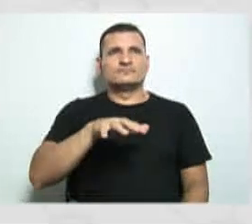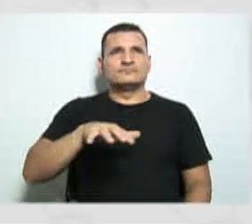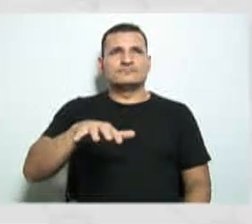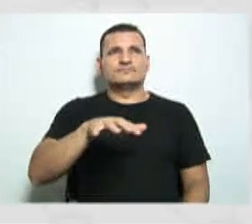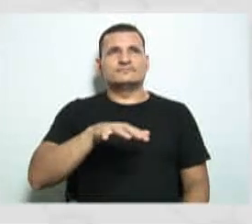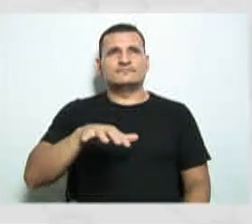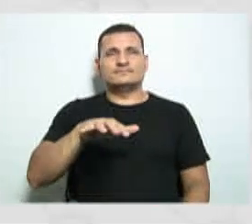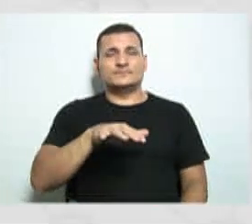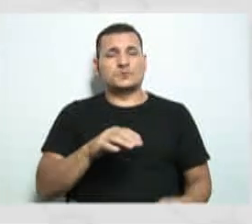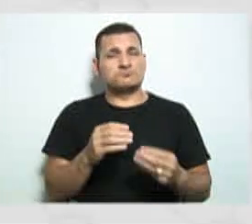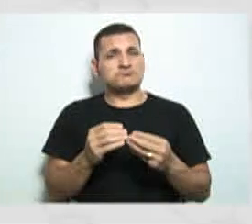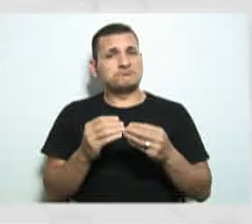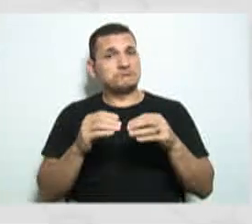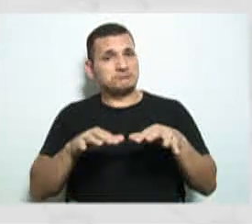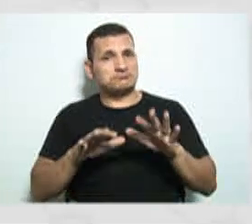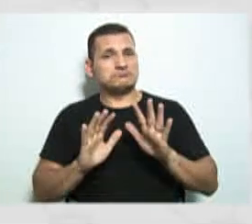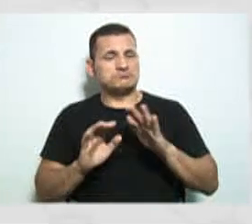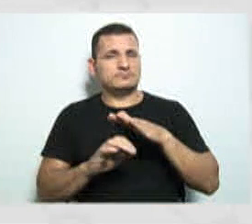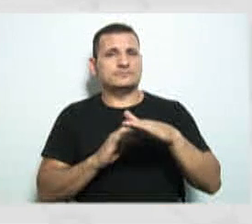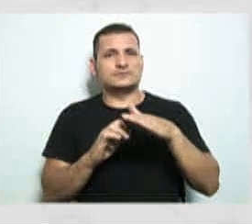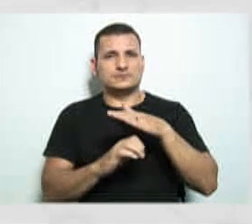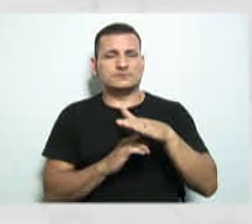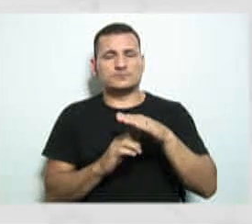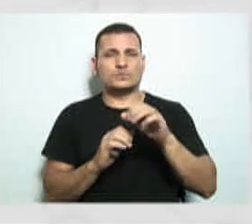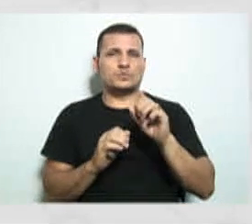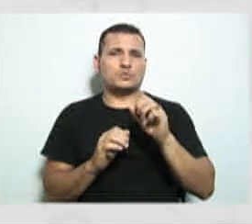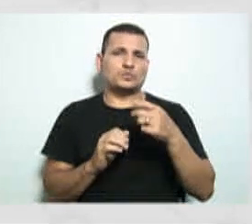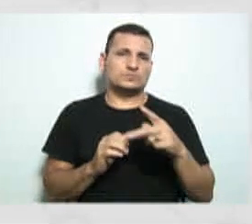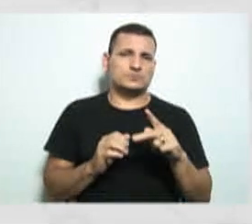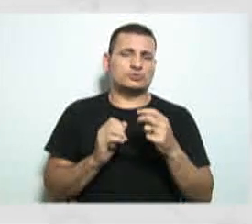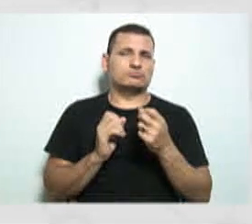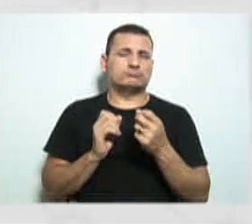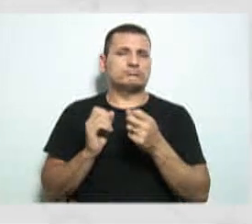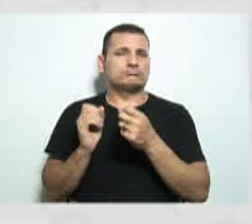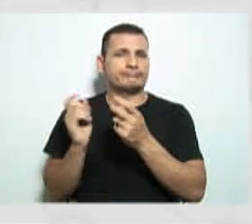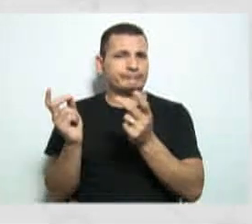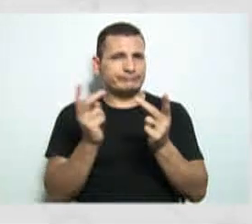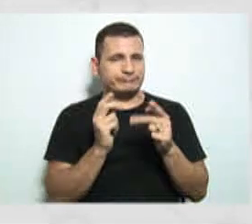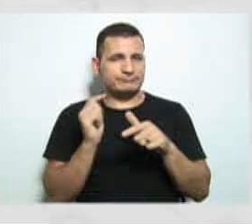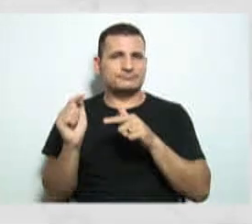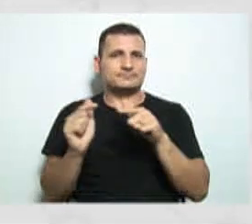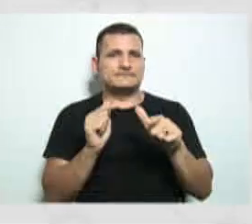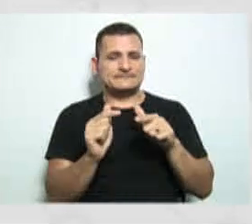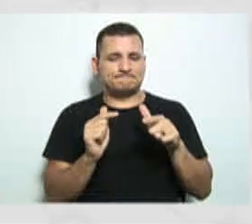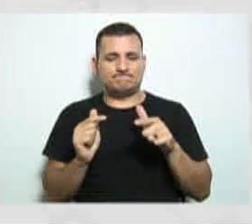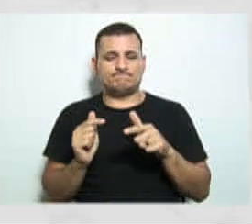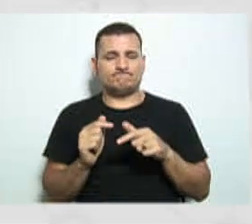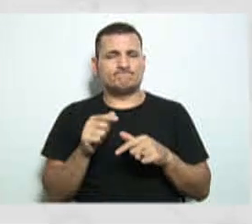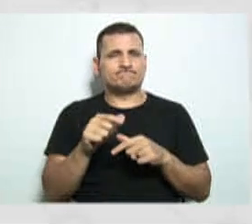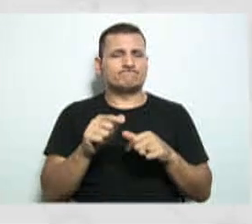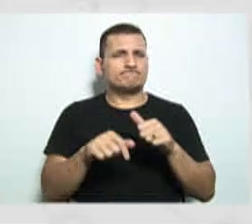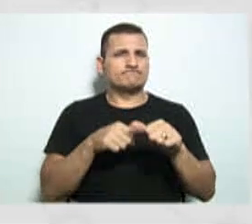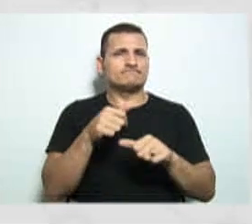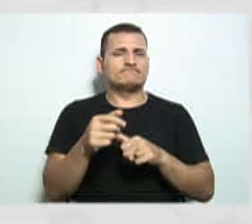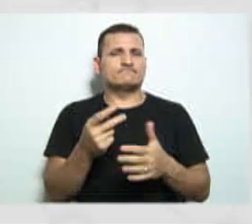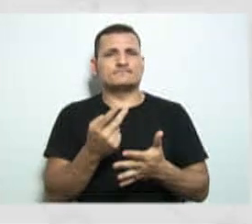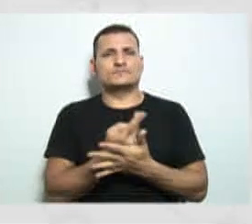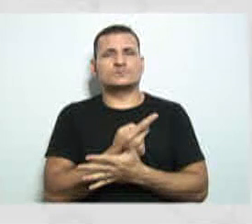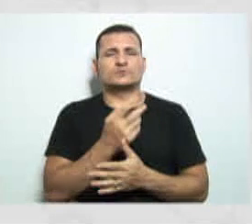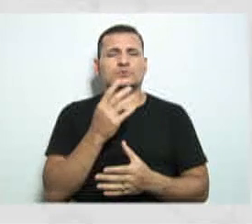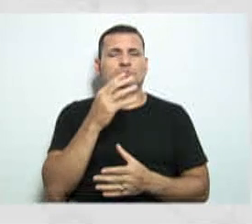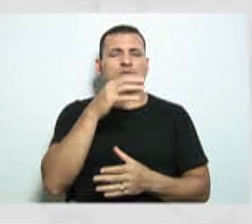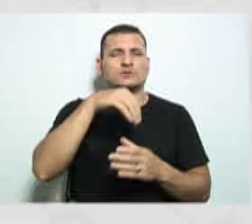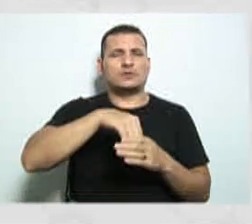que possam afetar a organização e os seus mercados, né? Essas mudanças ocorrem em todas as dimensões do ambiente,